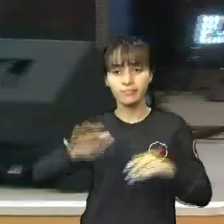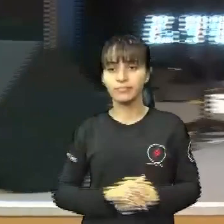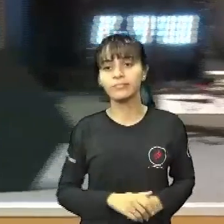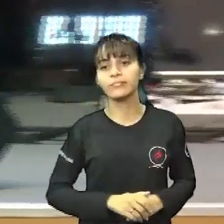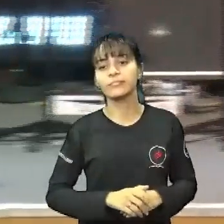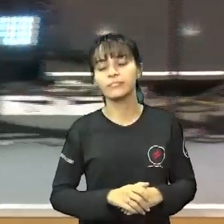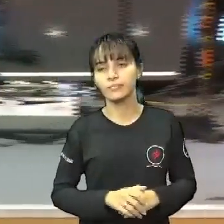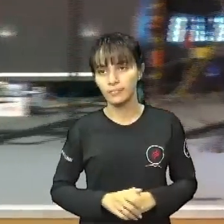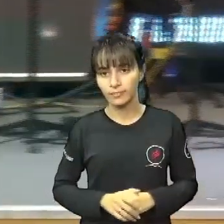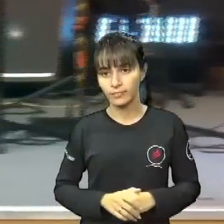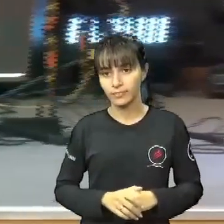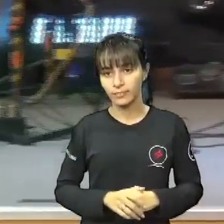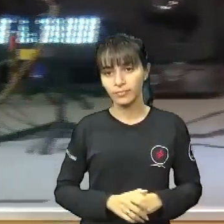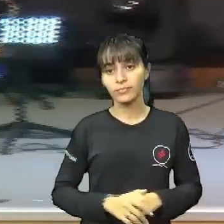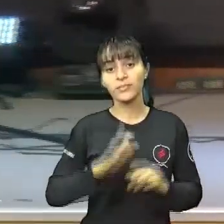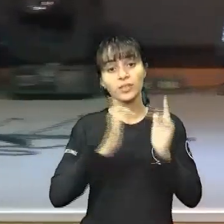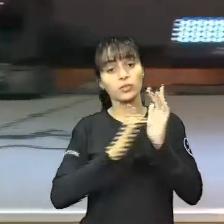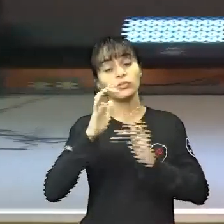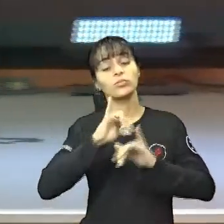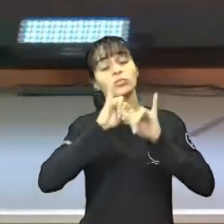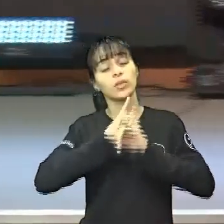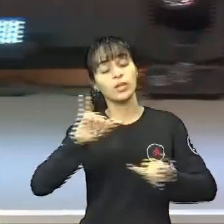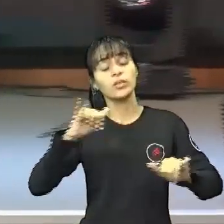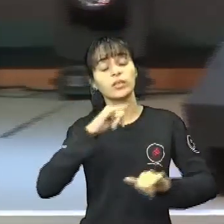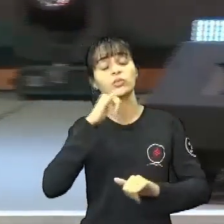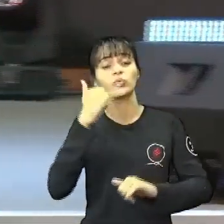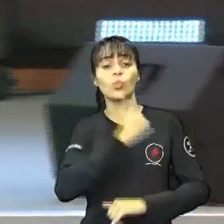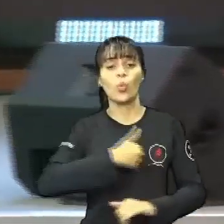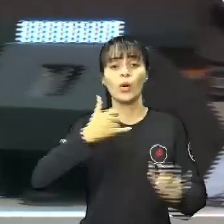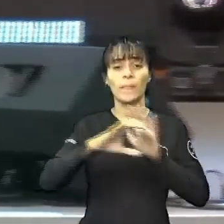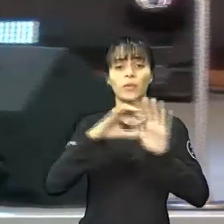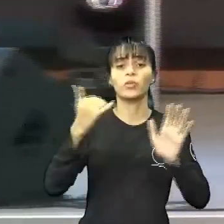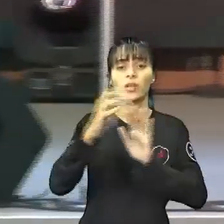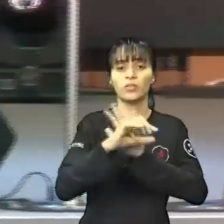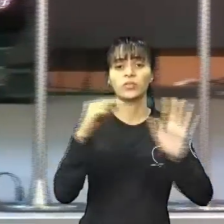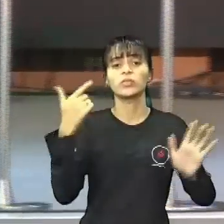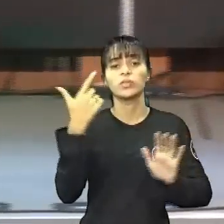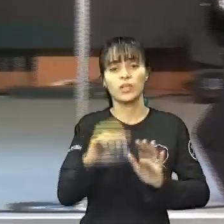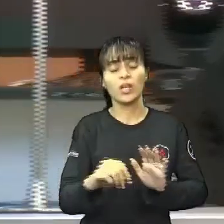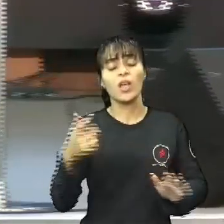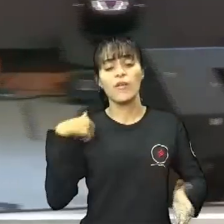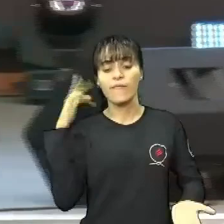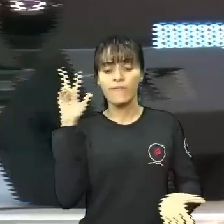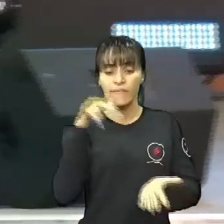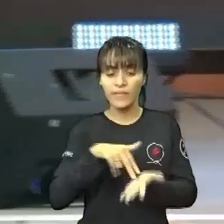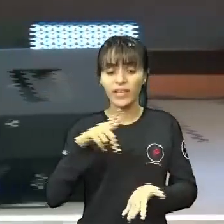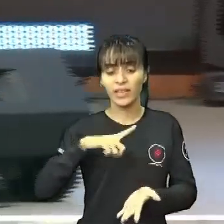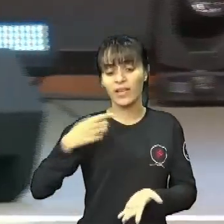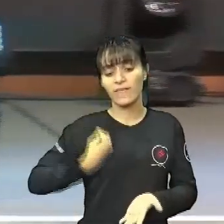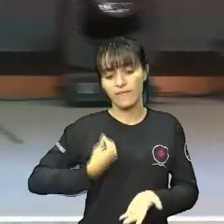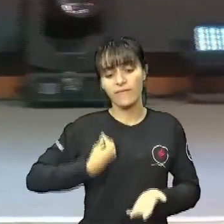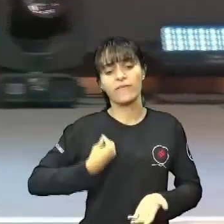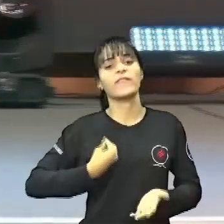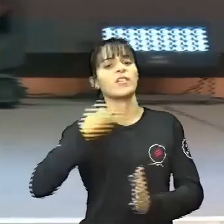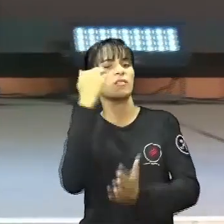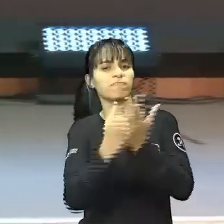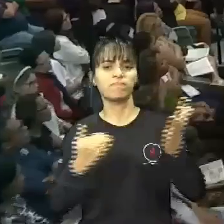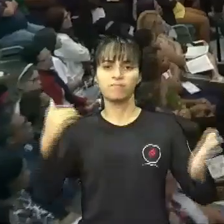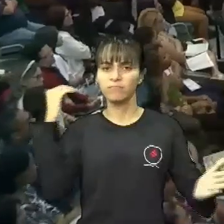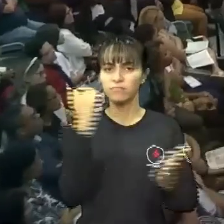Jesus faz uma declaração em João das dez eu vim para que tenham vida e a tenham em abundância